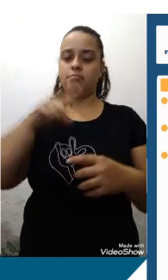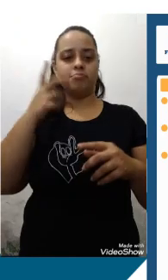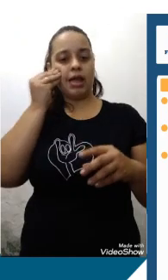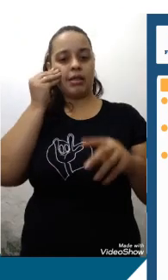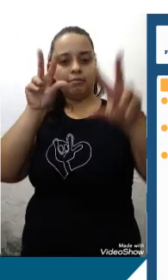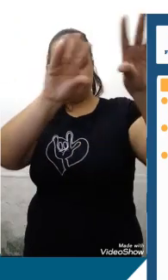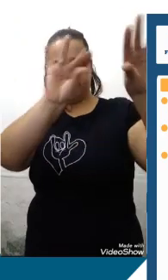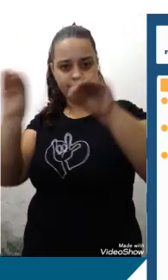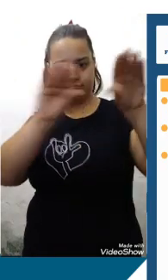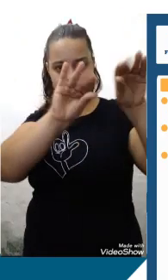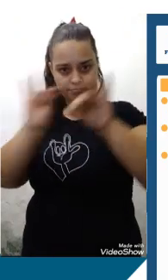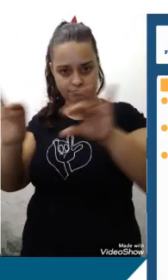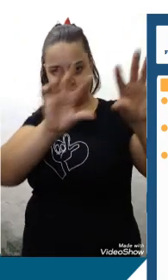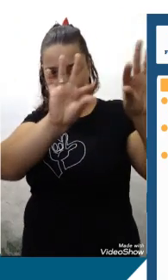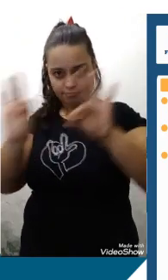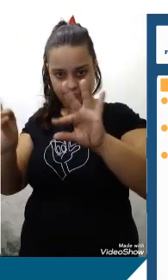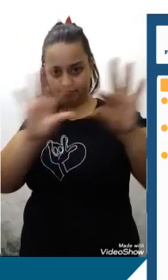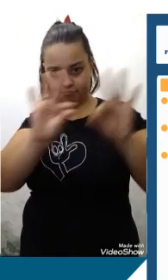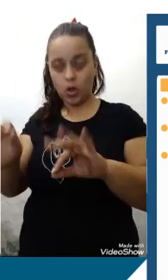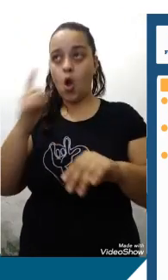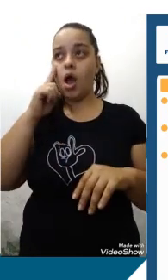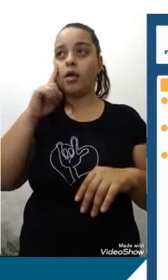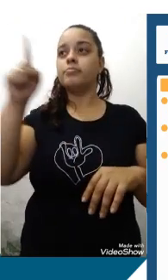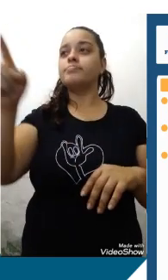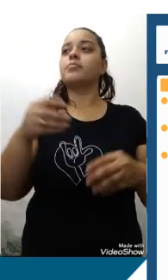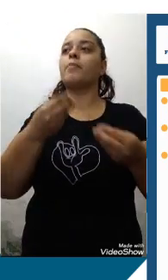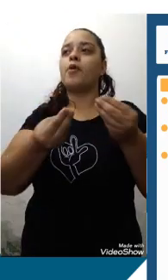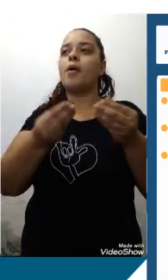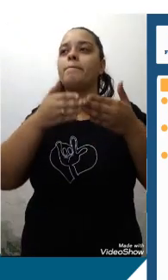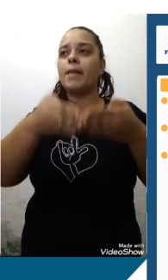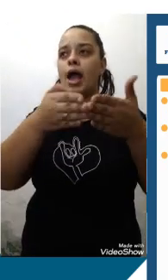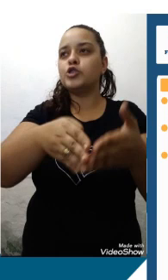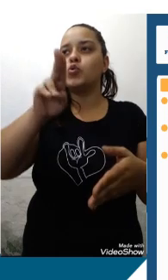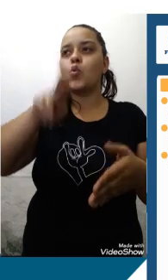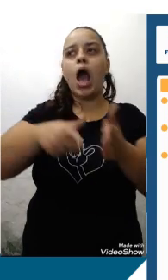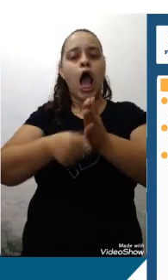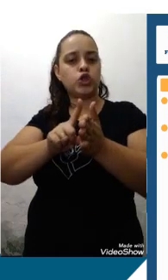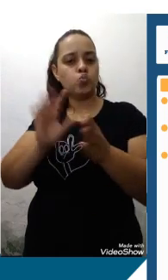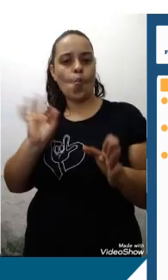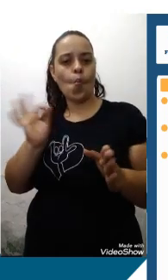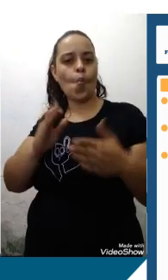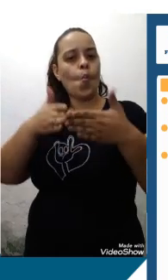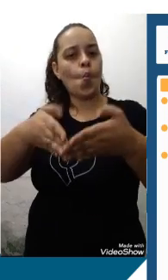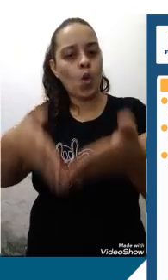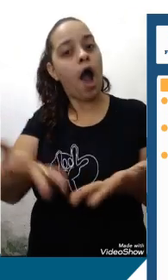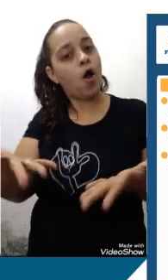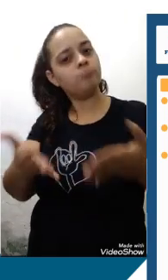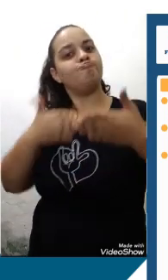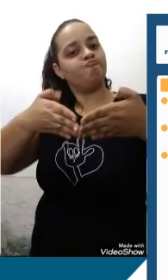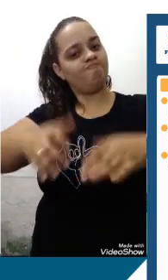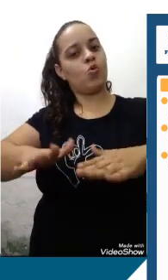retirei alguns pedaços para falar aqui com vocês. A gente pode ver que o Camões fala sobre como por mares nunca de antes navegados, em perigos e